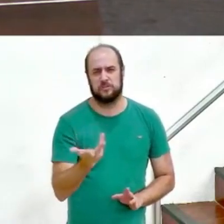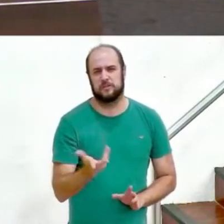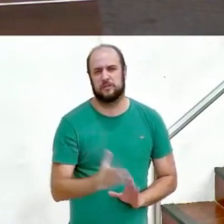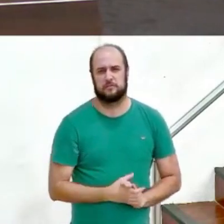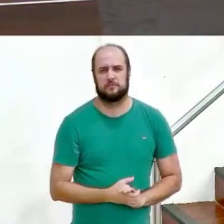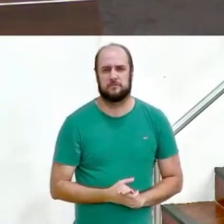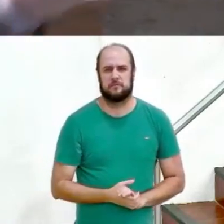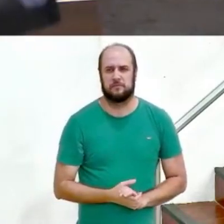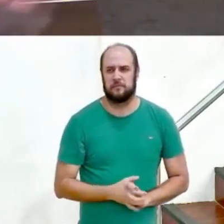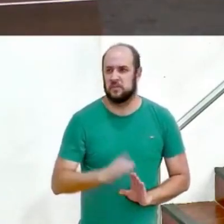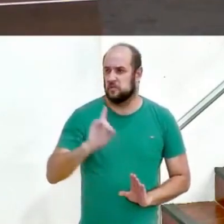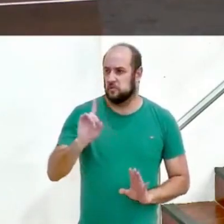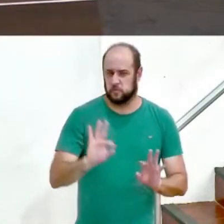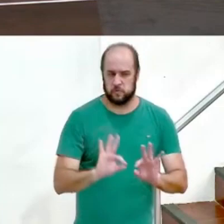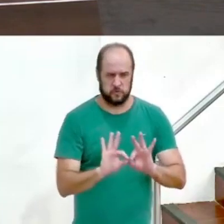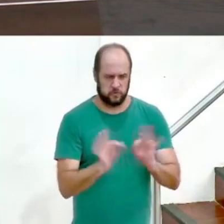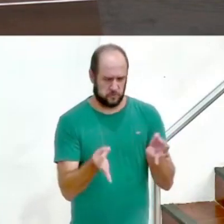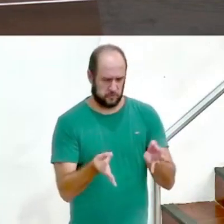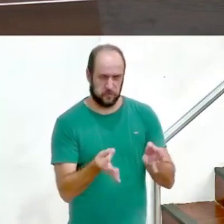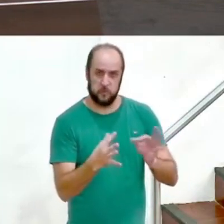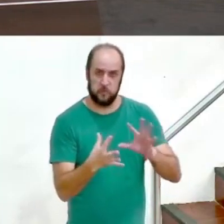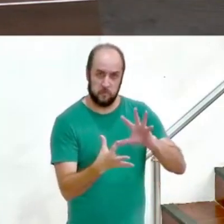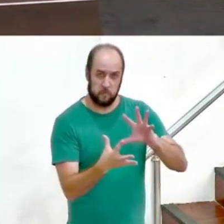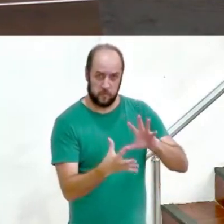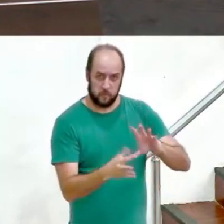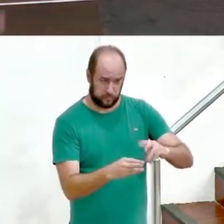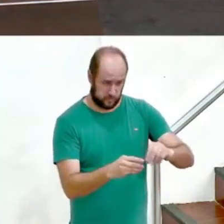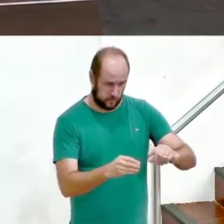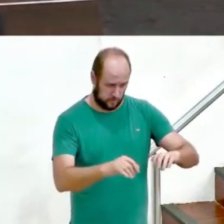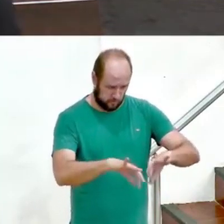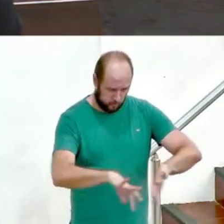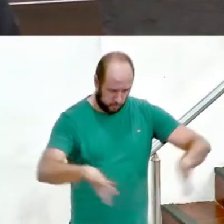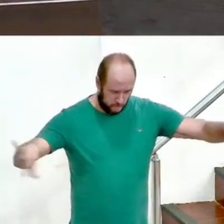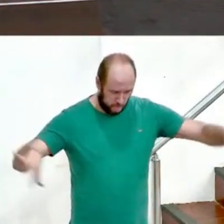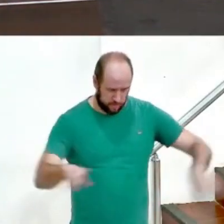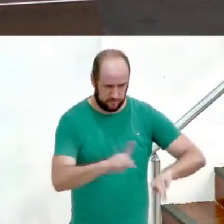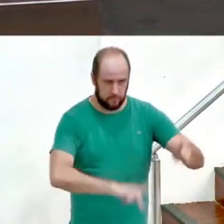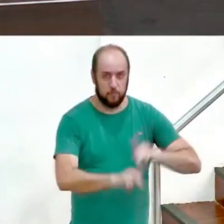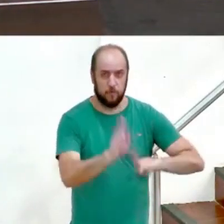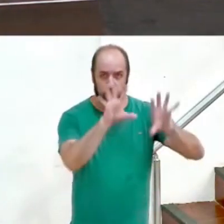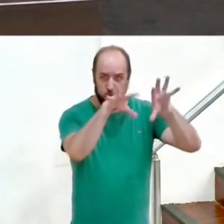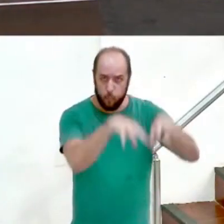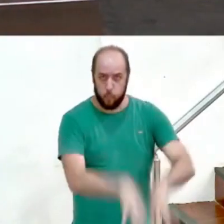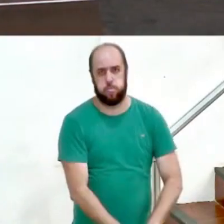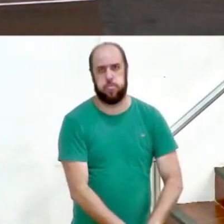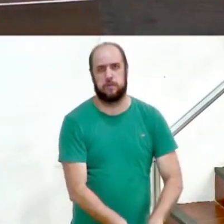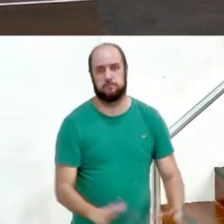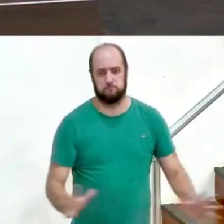Deus poderia simplesmente abrir a terra e acabar com esse povo de uma vez por todas.